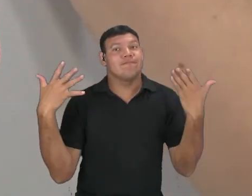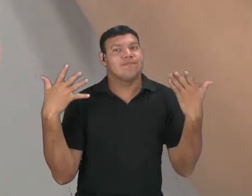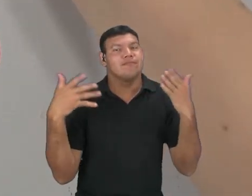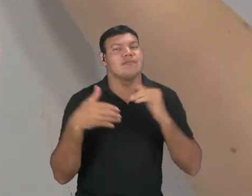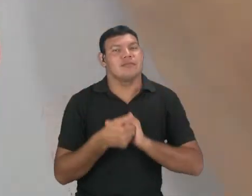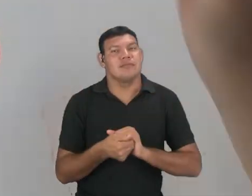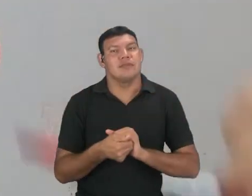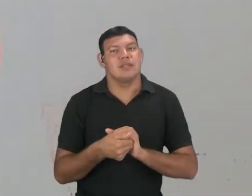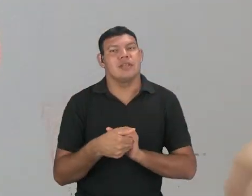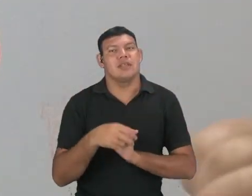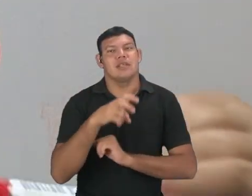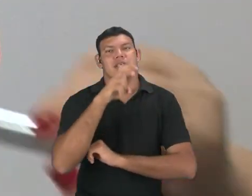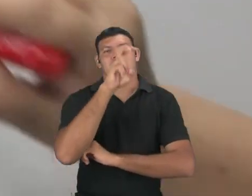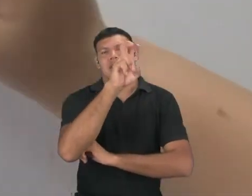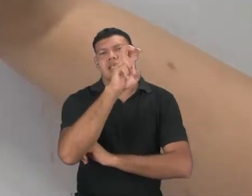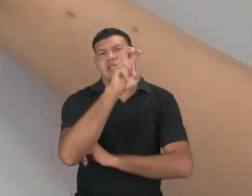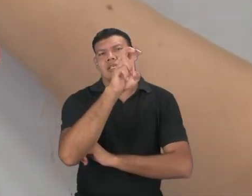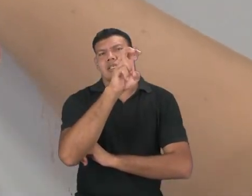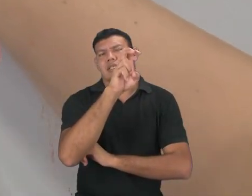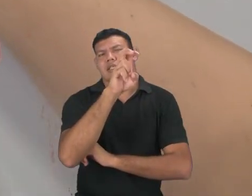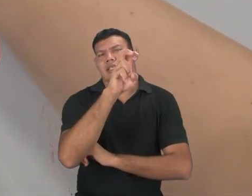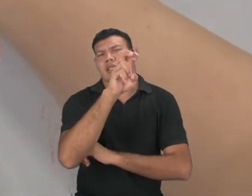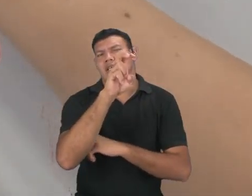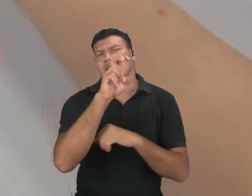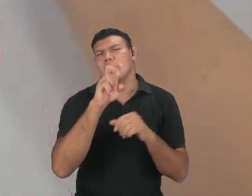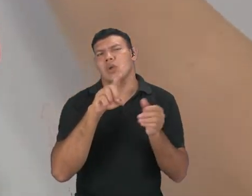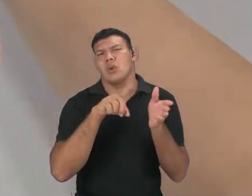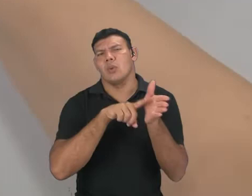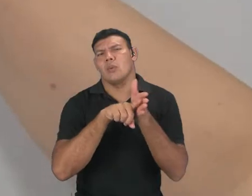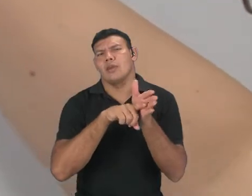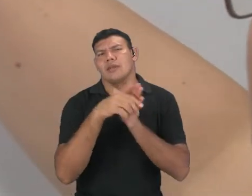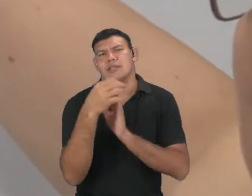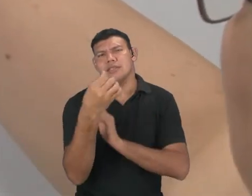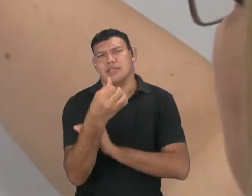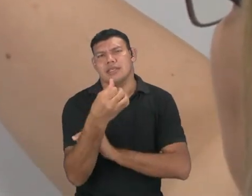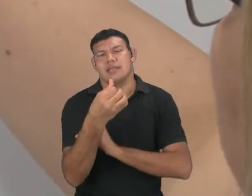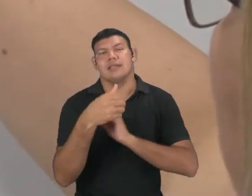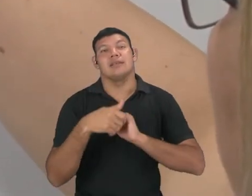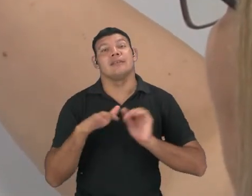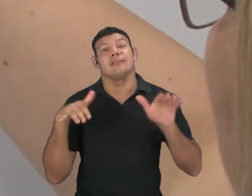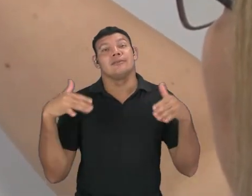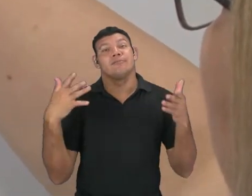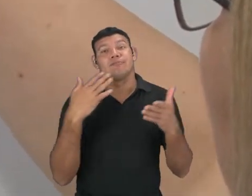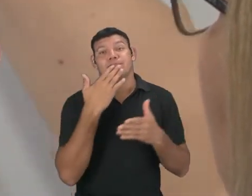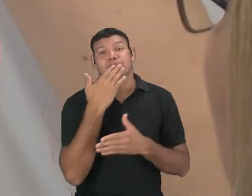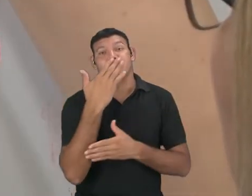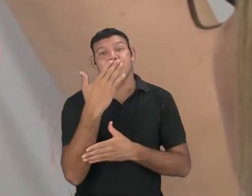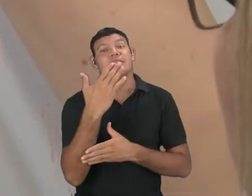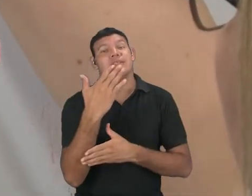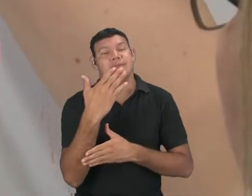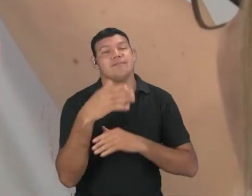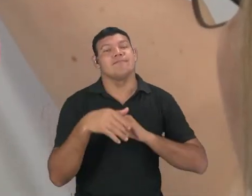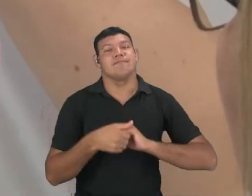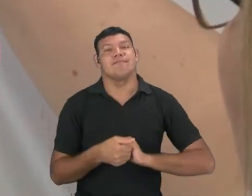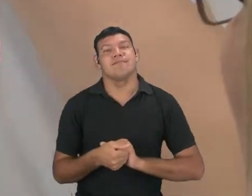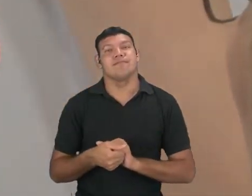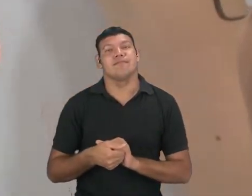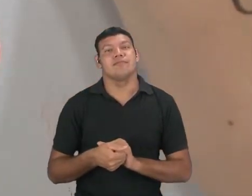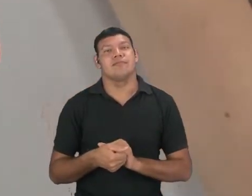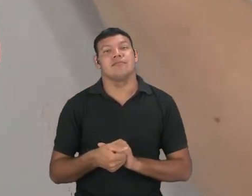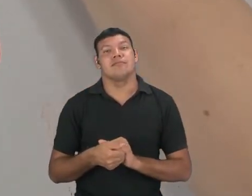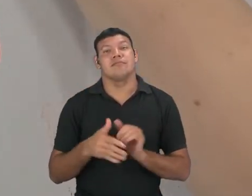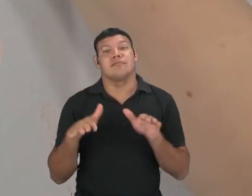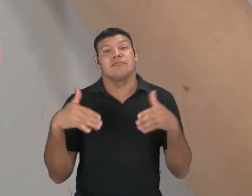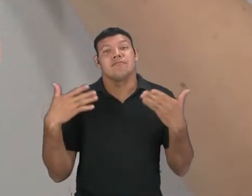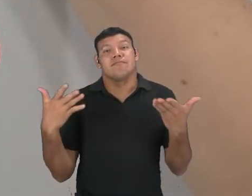Agora, eu tenho 5, tem como eu tirar 6? Não, também vou pegar uma dezena daqui emprestada e vai ficar 3, né?